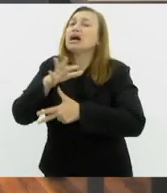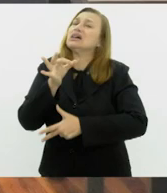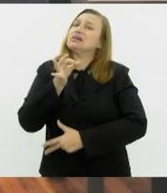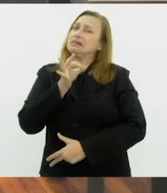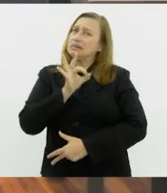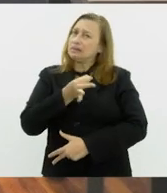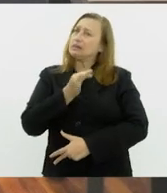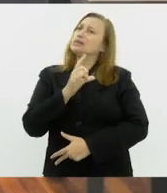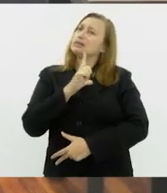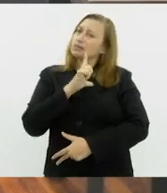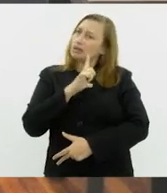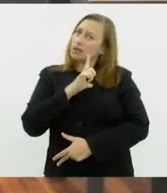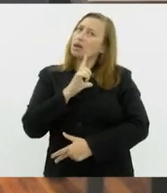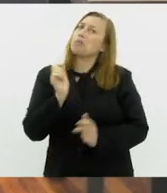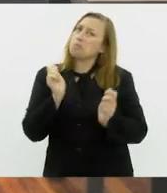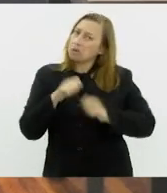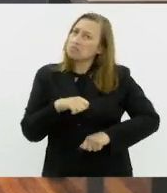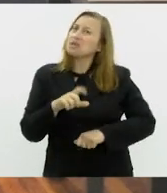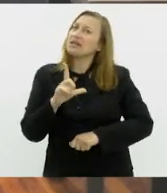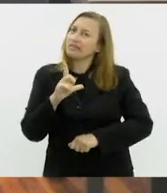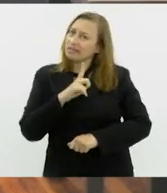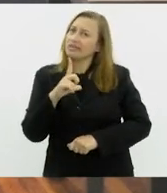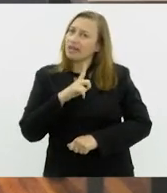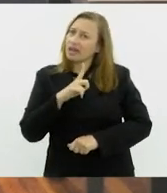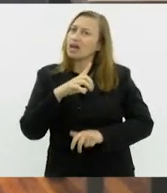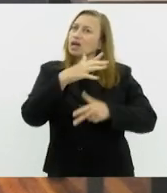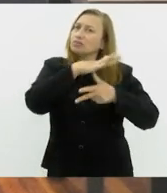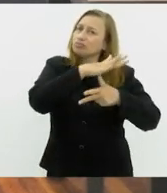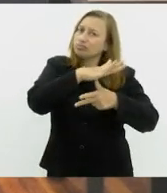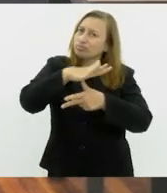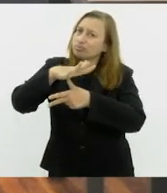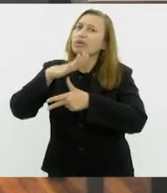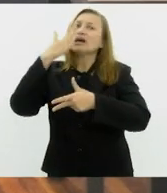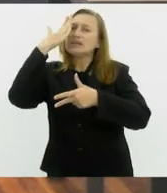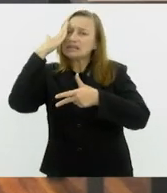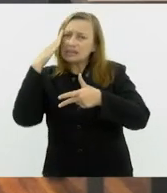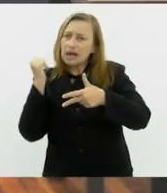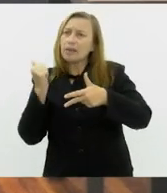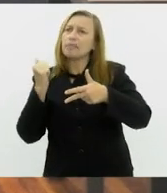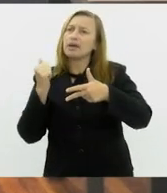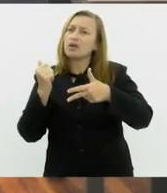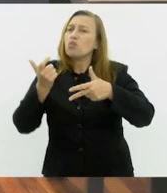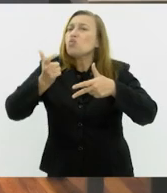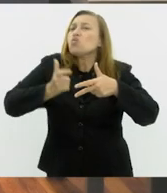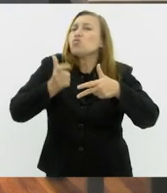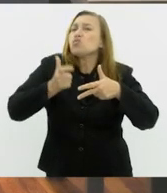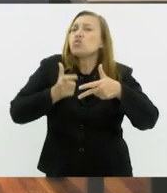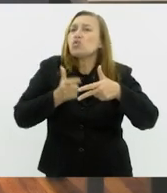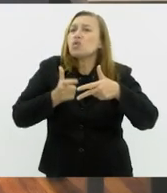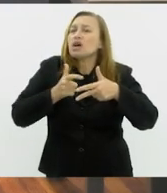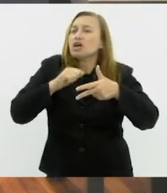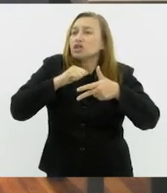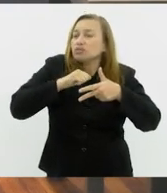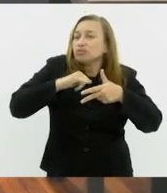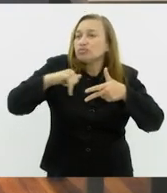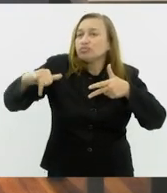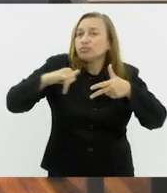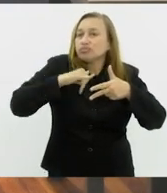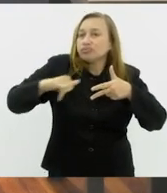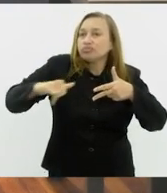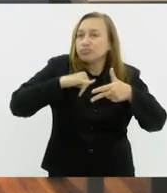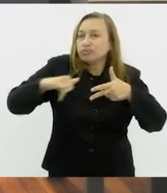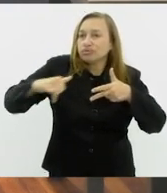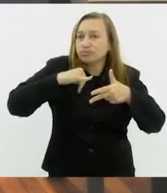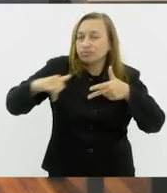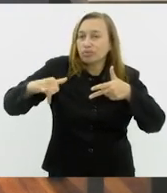certeza que há possibilidade dessa aeronave saber onde ela está voando e transmitir essa informação para a autoridade aeronáutica